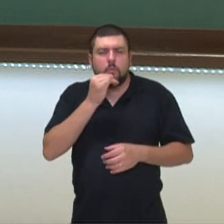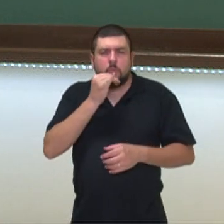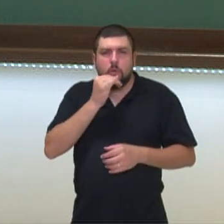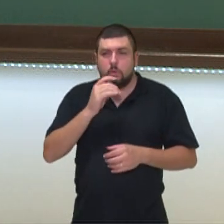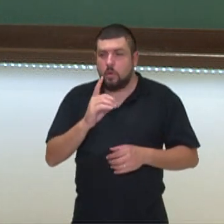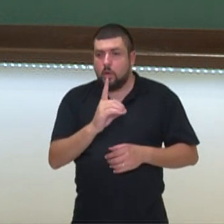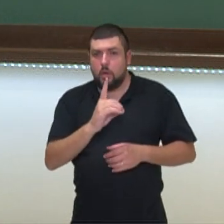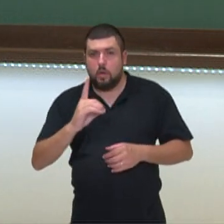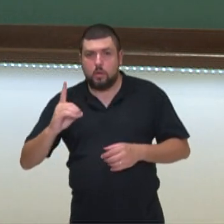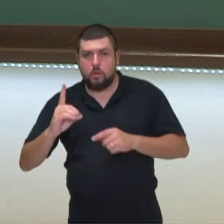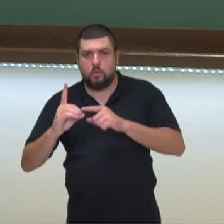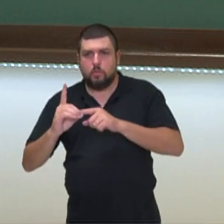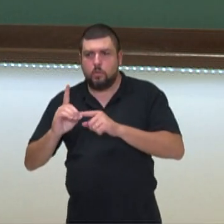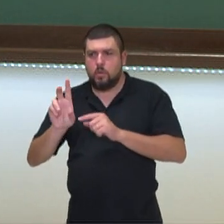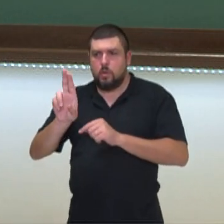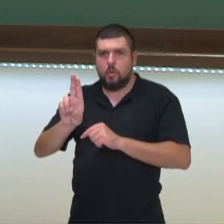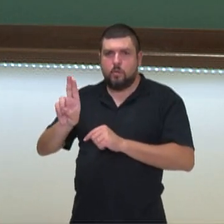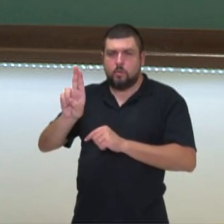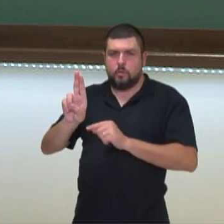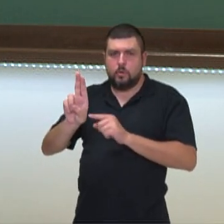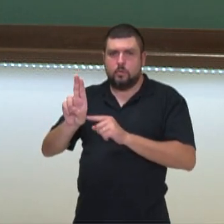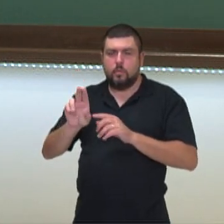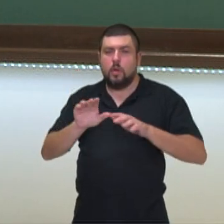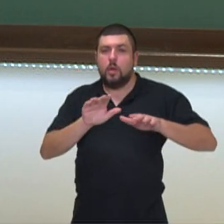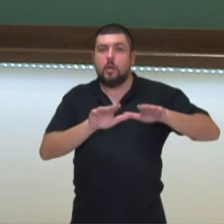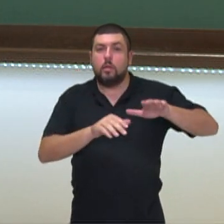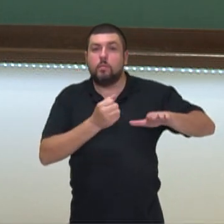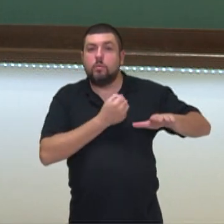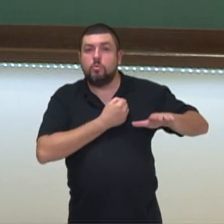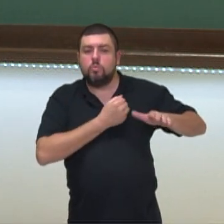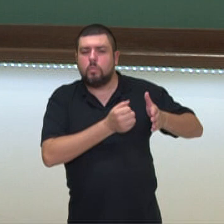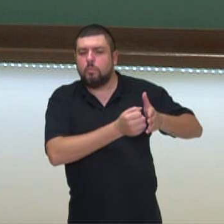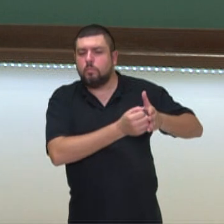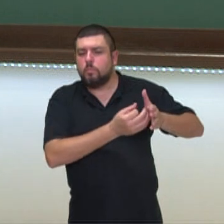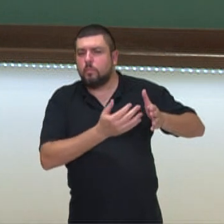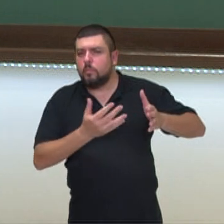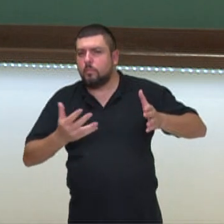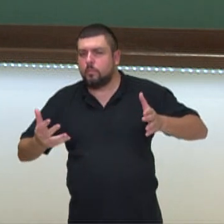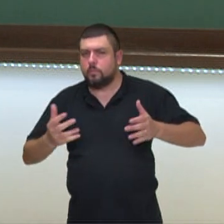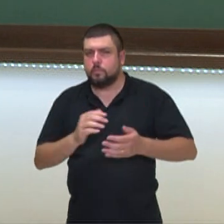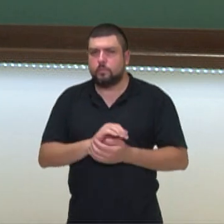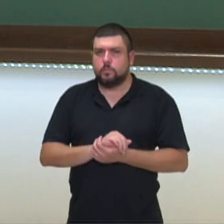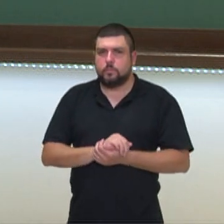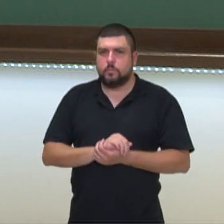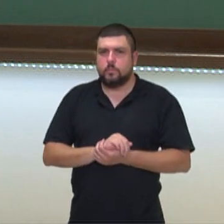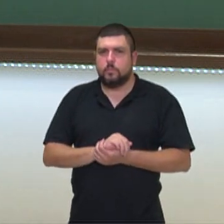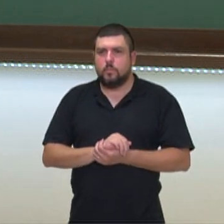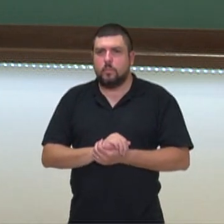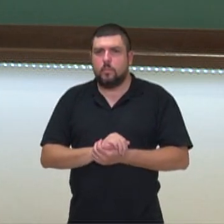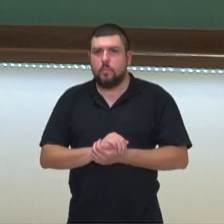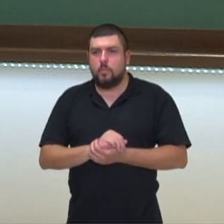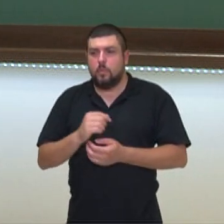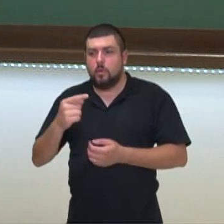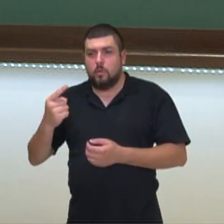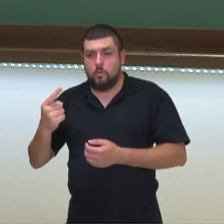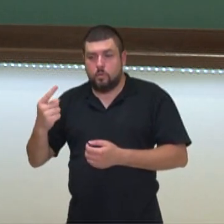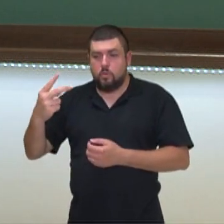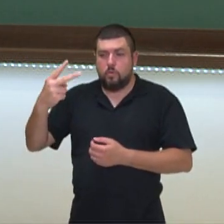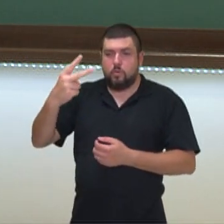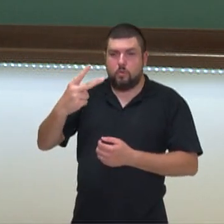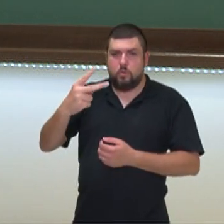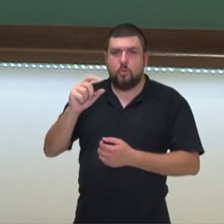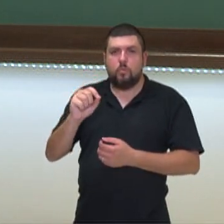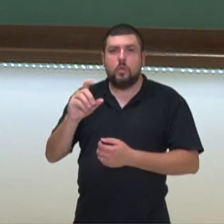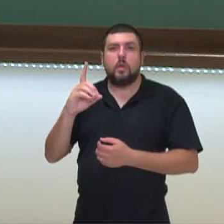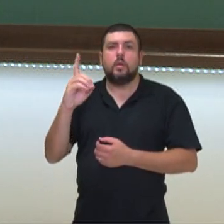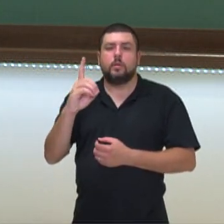vale unidades, né? Vai depender da unidade que ele tem. Se ele é o segundo algarismo da direita, ele está na dezena,